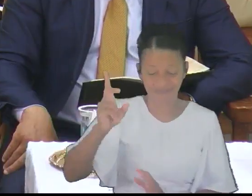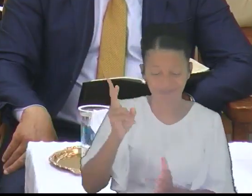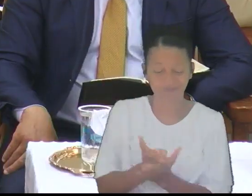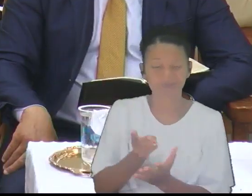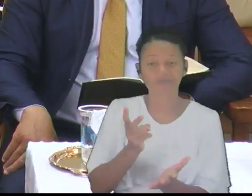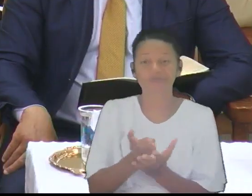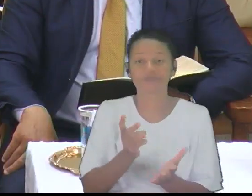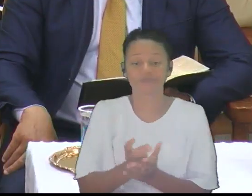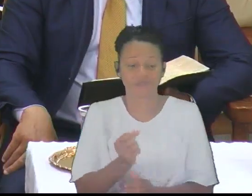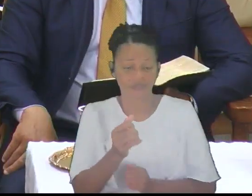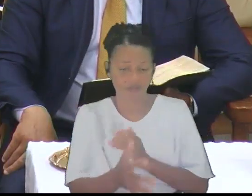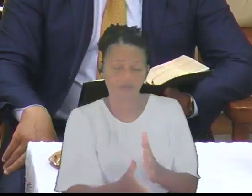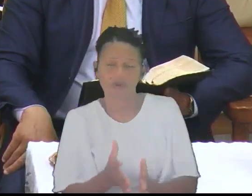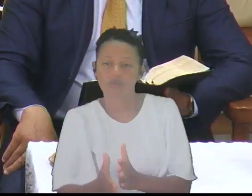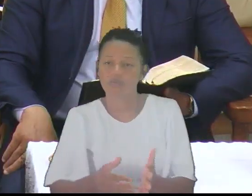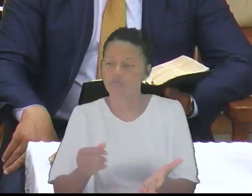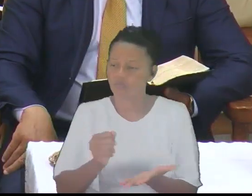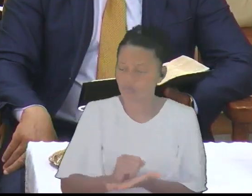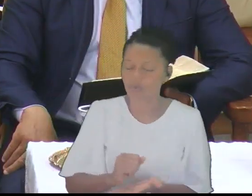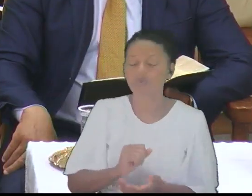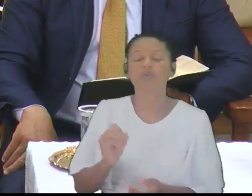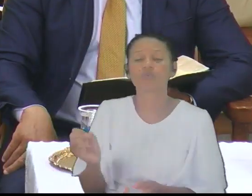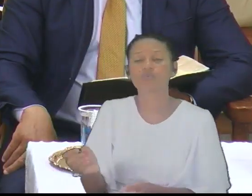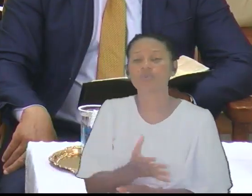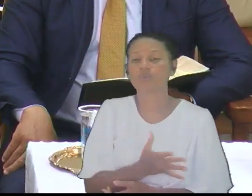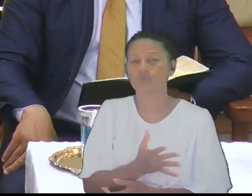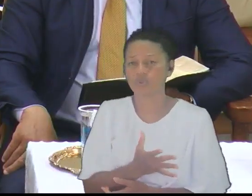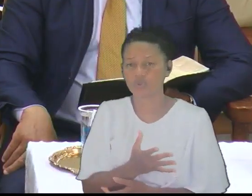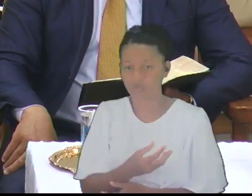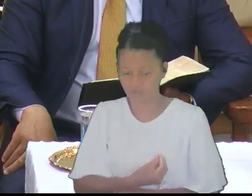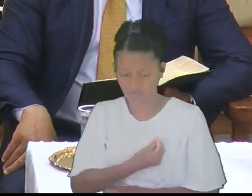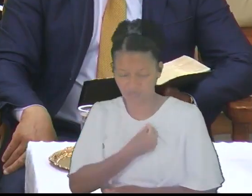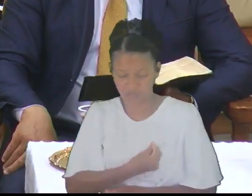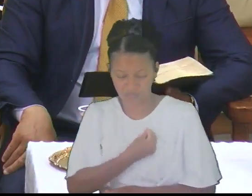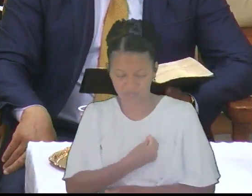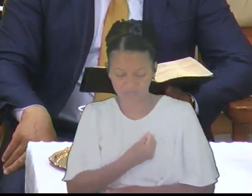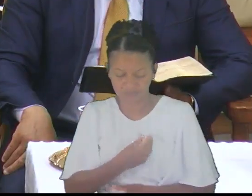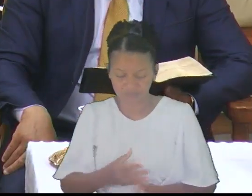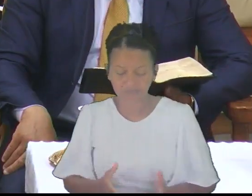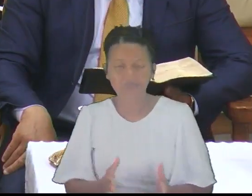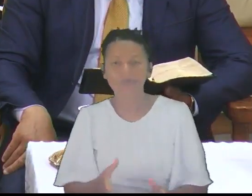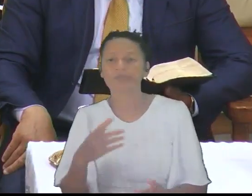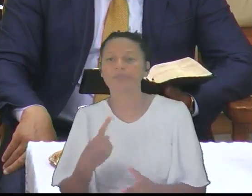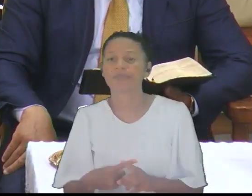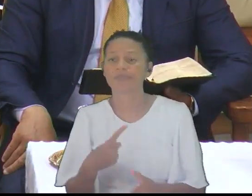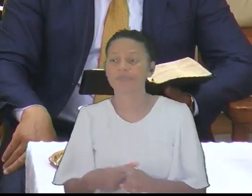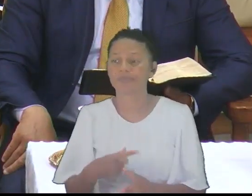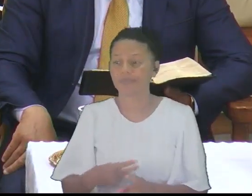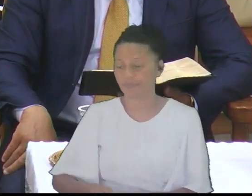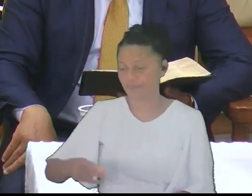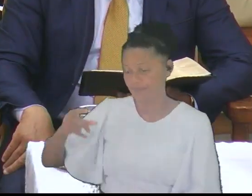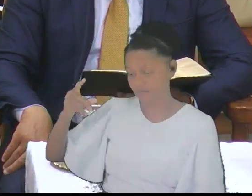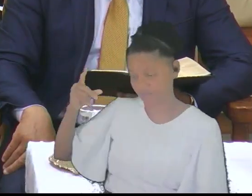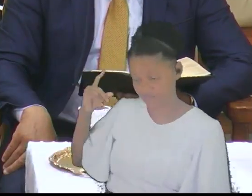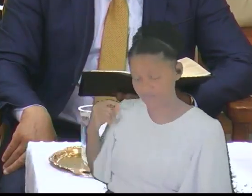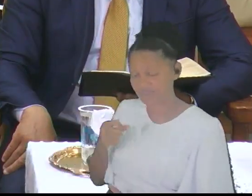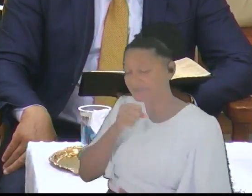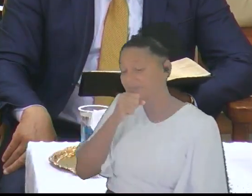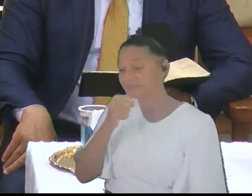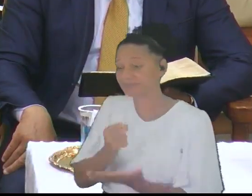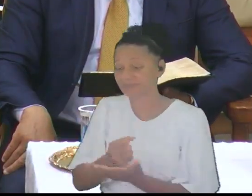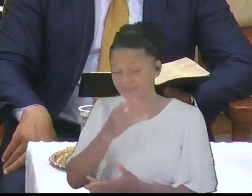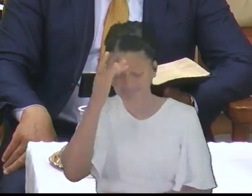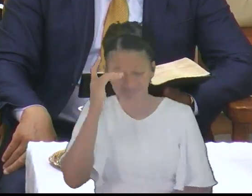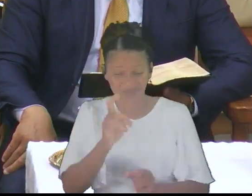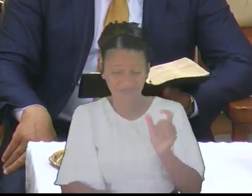sempre. E diz aqui, pelo novo, agora tem uma observação, e vivo caminho. Por quê? Porque no Antigo Testamento,